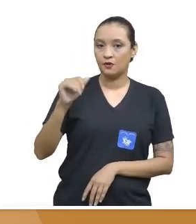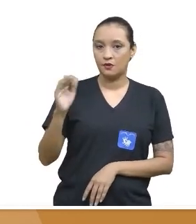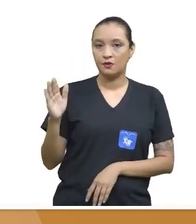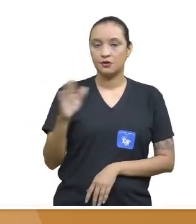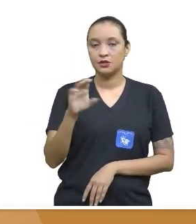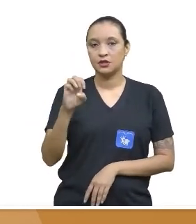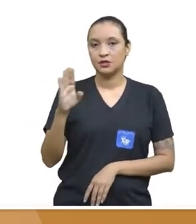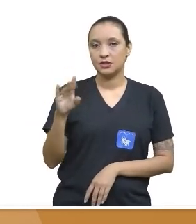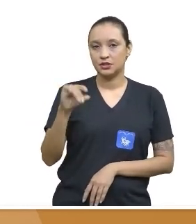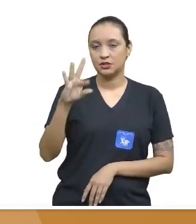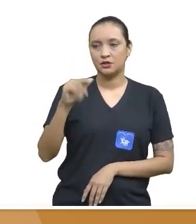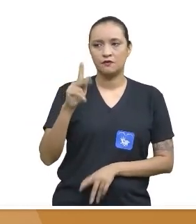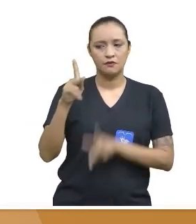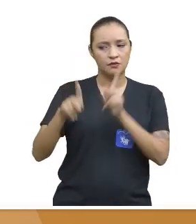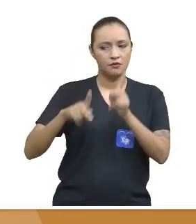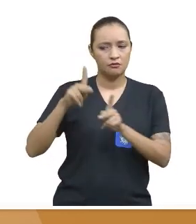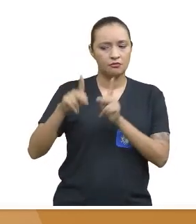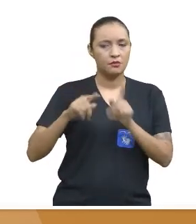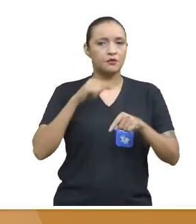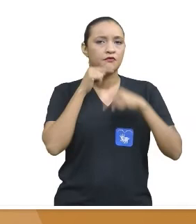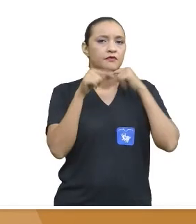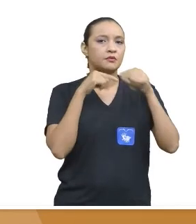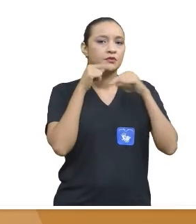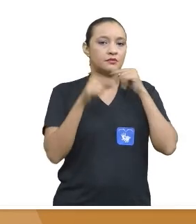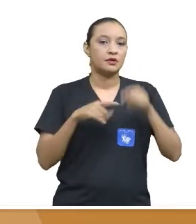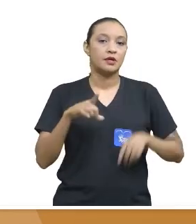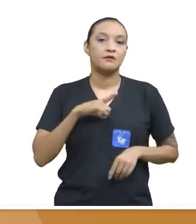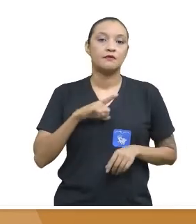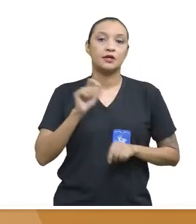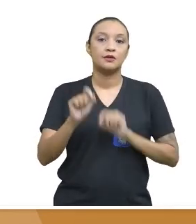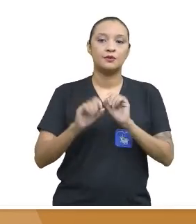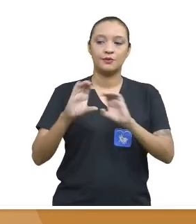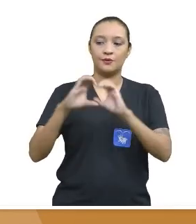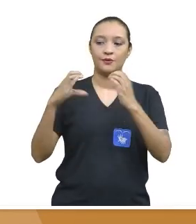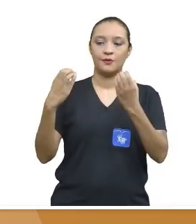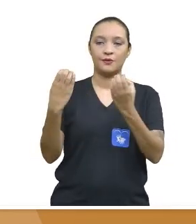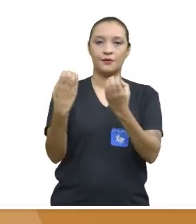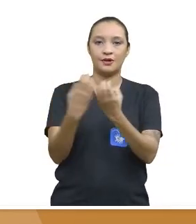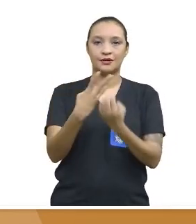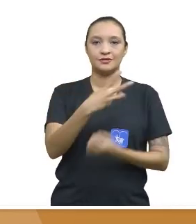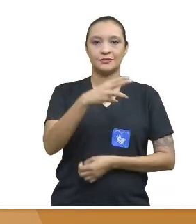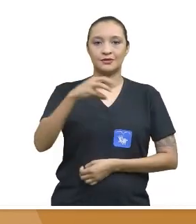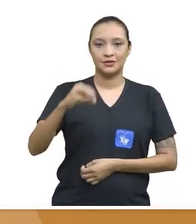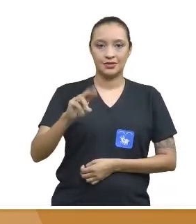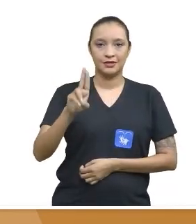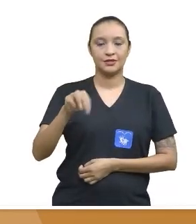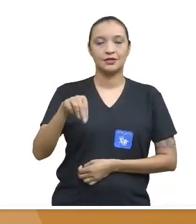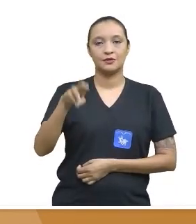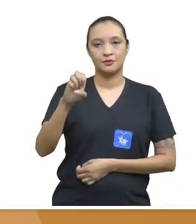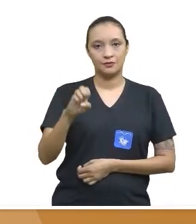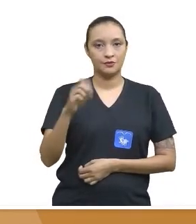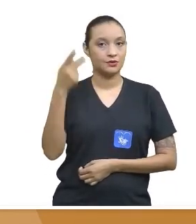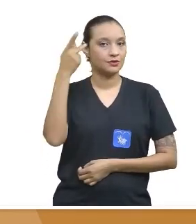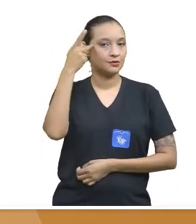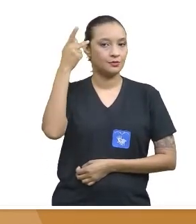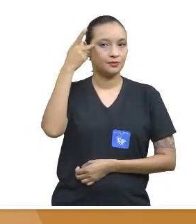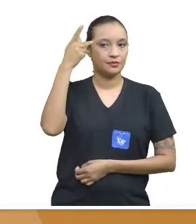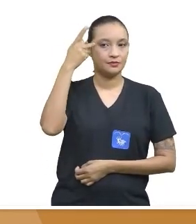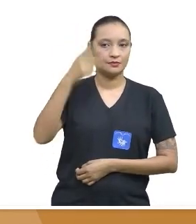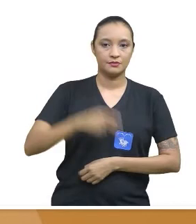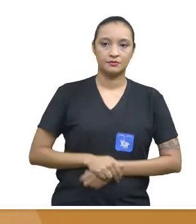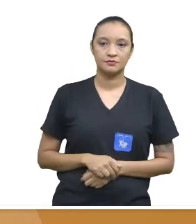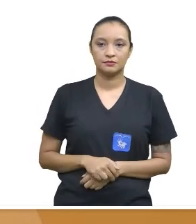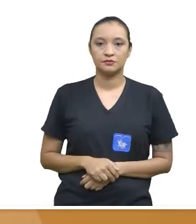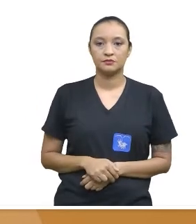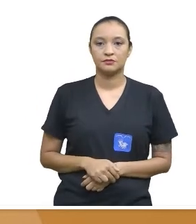começar a questionar. E eu vou ter o 30º Congresso da UNE na cidade de São Paulo, né, no estado de São Paulo, na